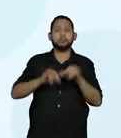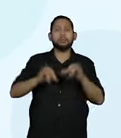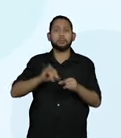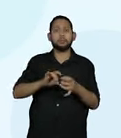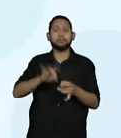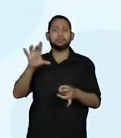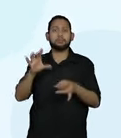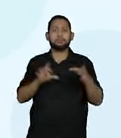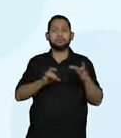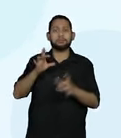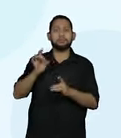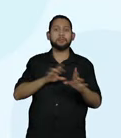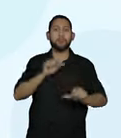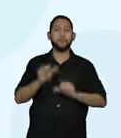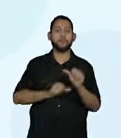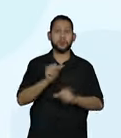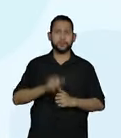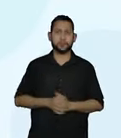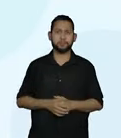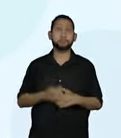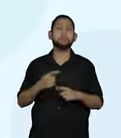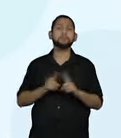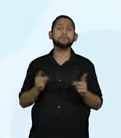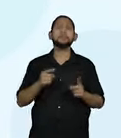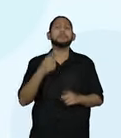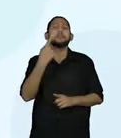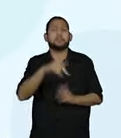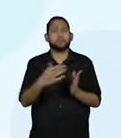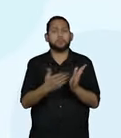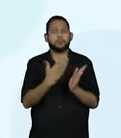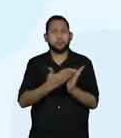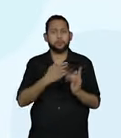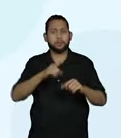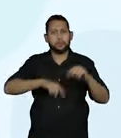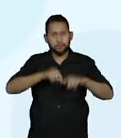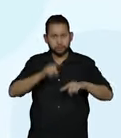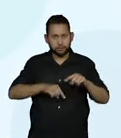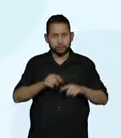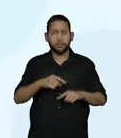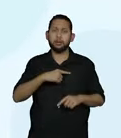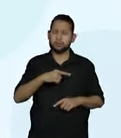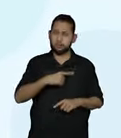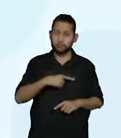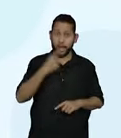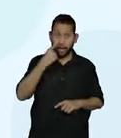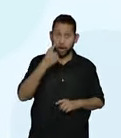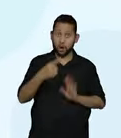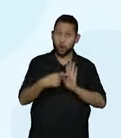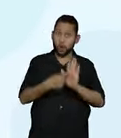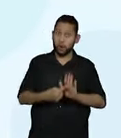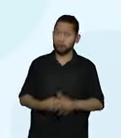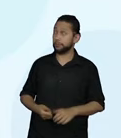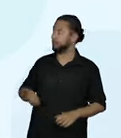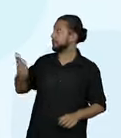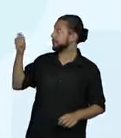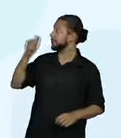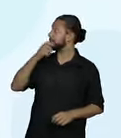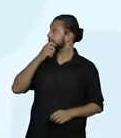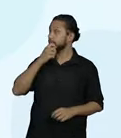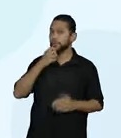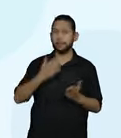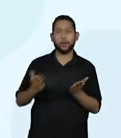a relação deste conteúdo com o material do aluno. A gente encontra